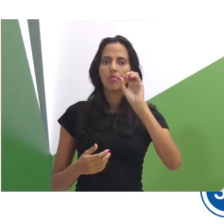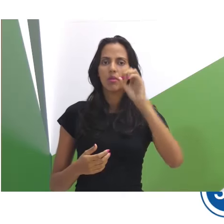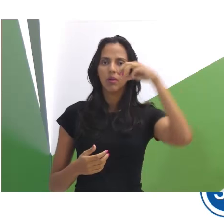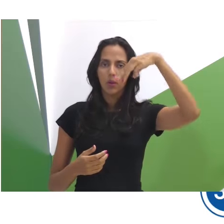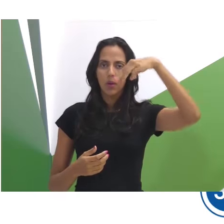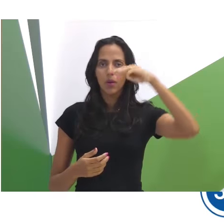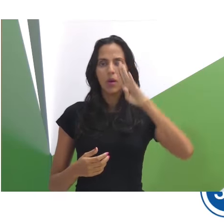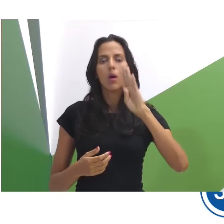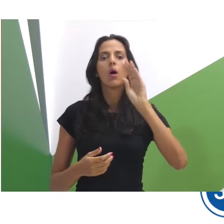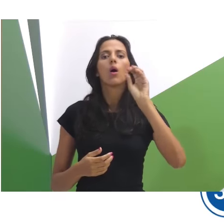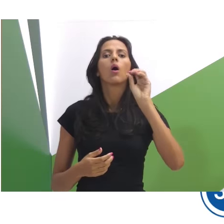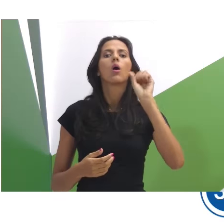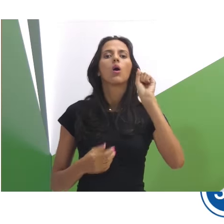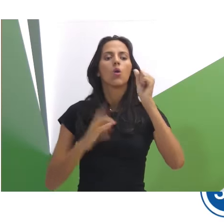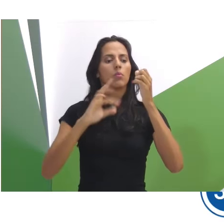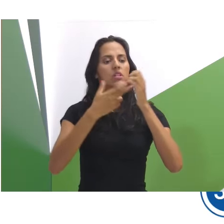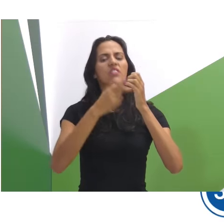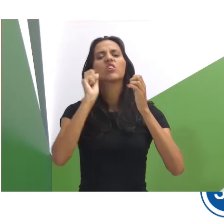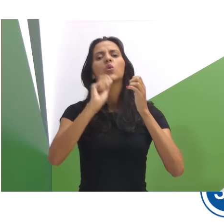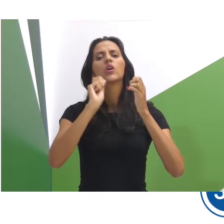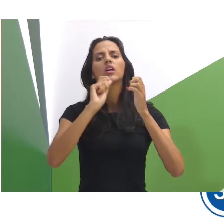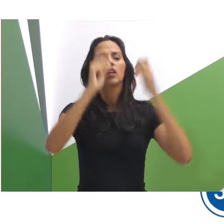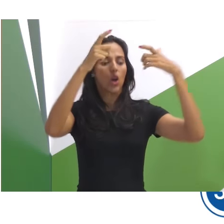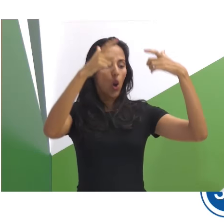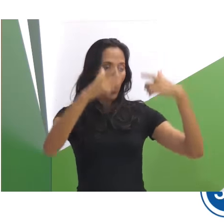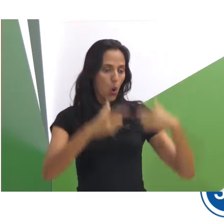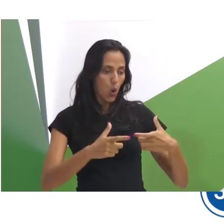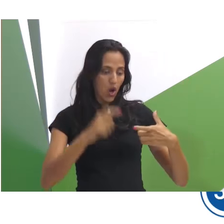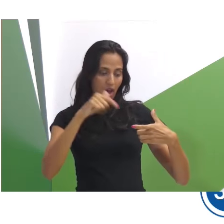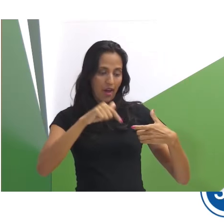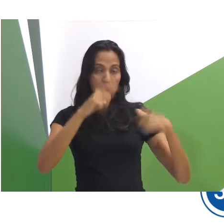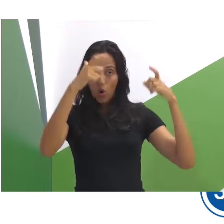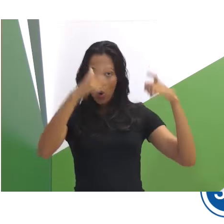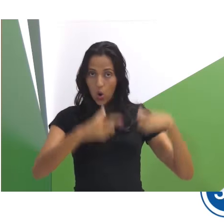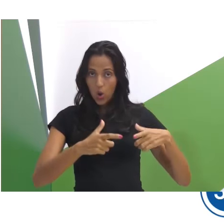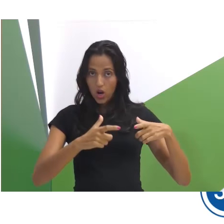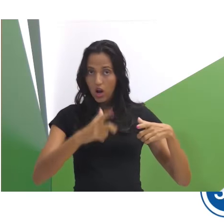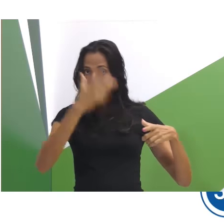significa um local que os escravos iam,